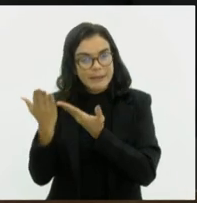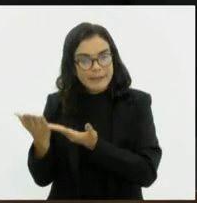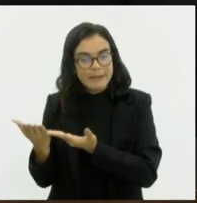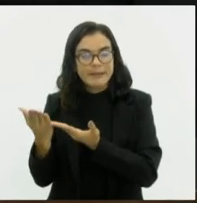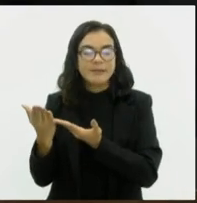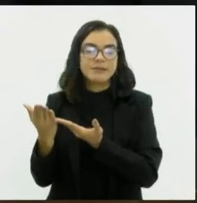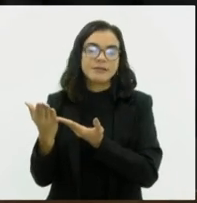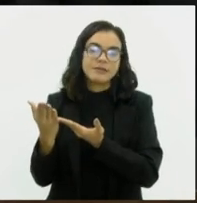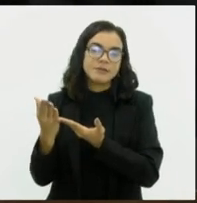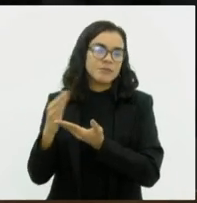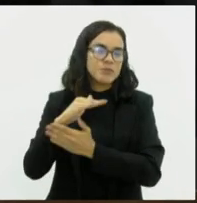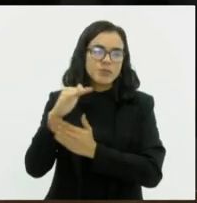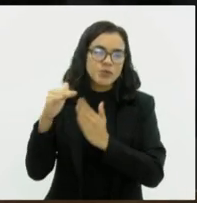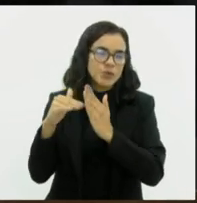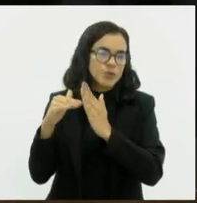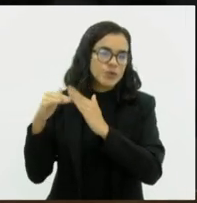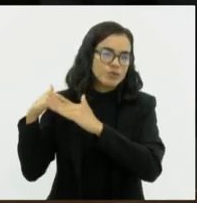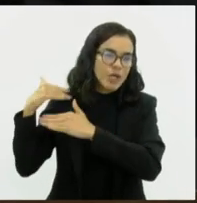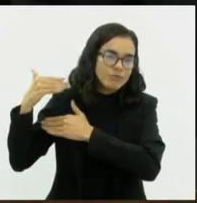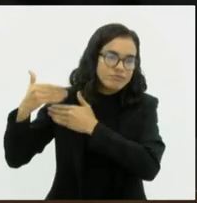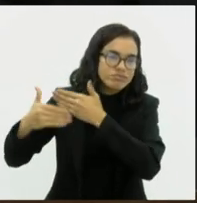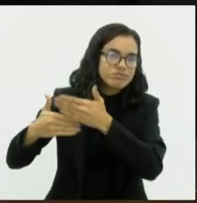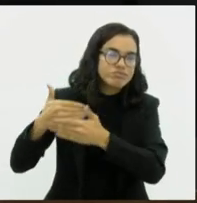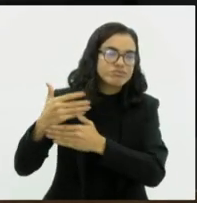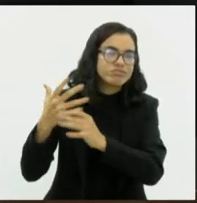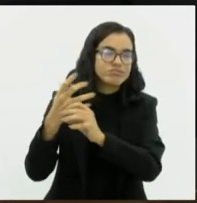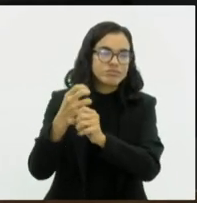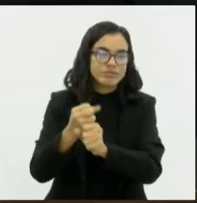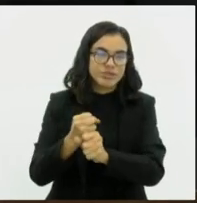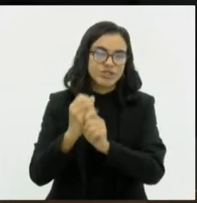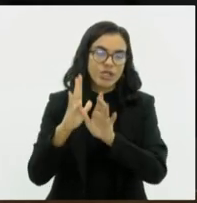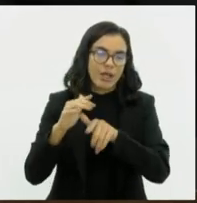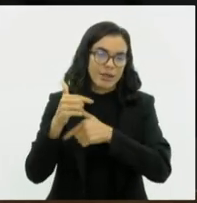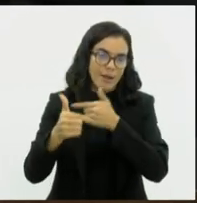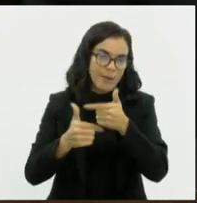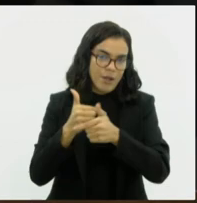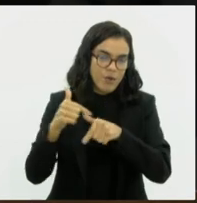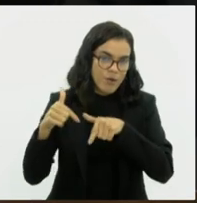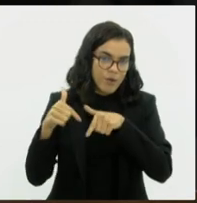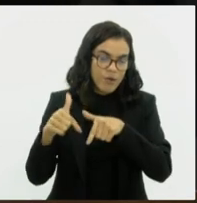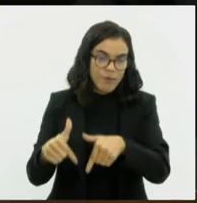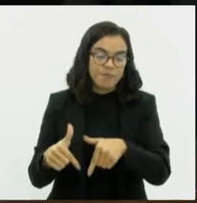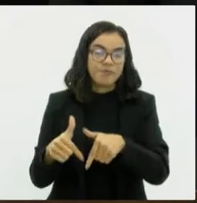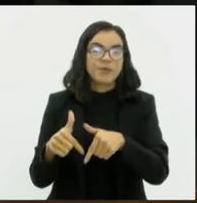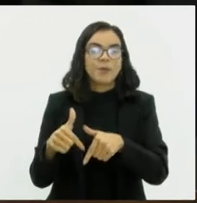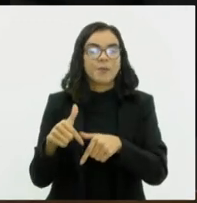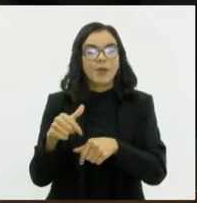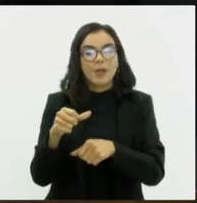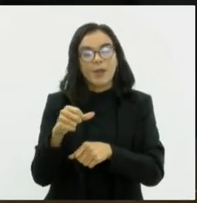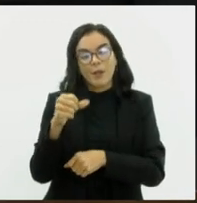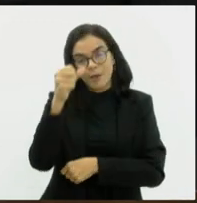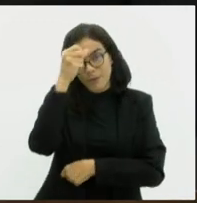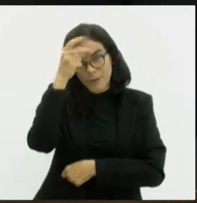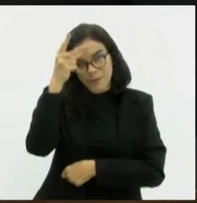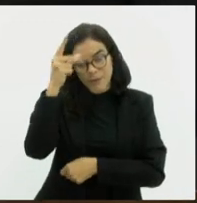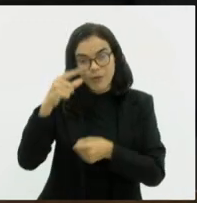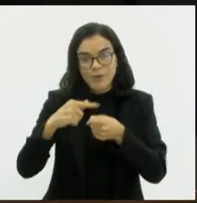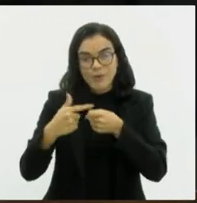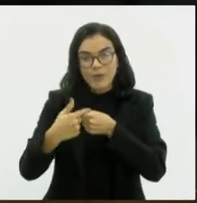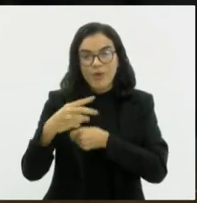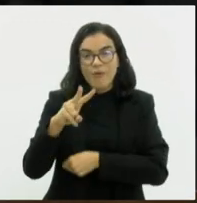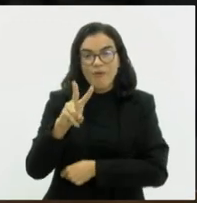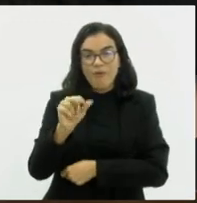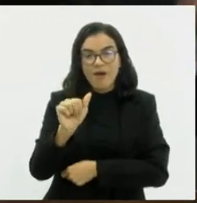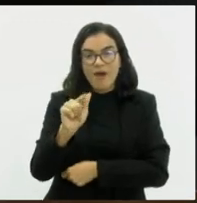que ele fez e faz, e vai fazer muito mais, tá? Pelo município dele lá, Vaguinho de